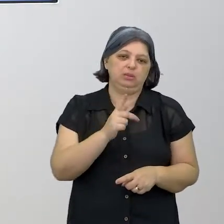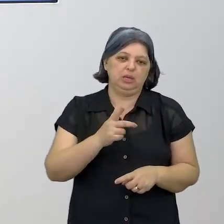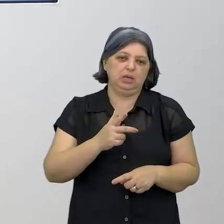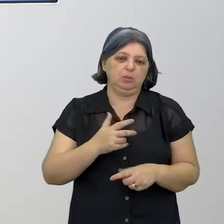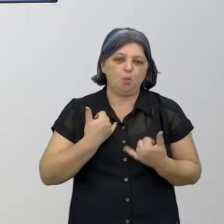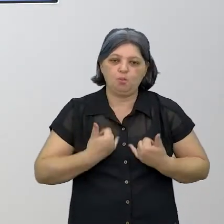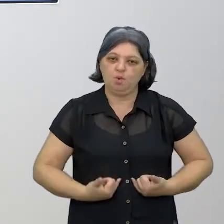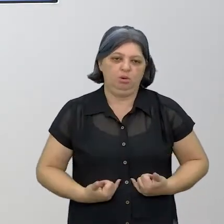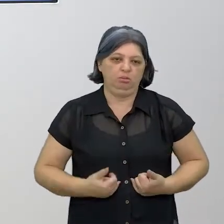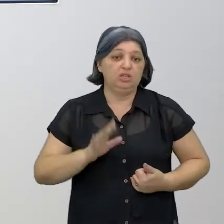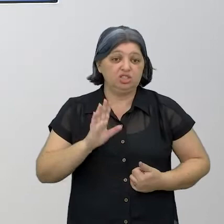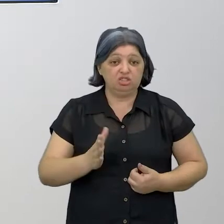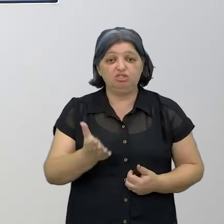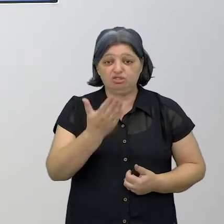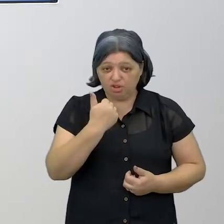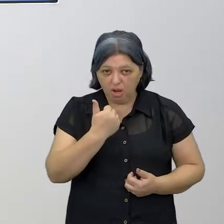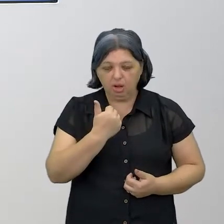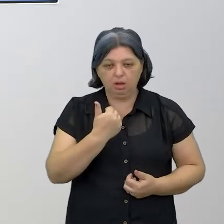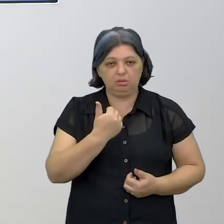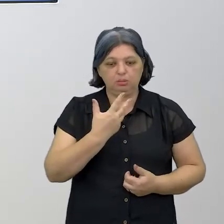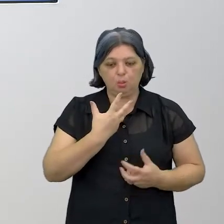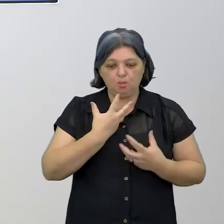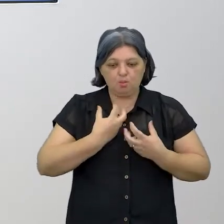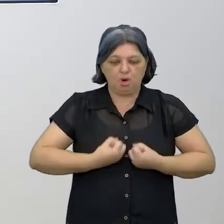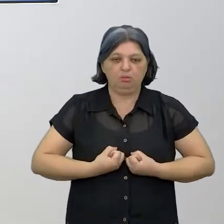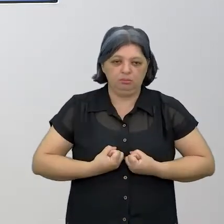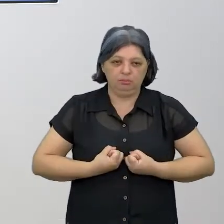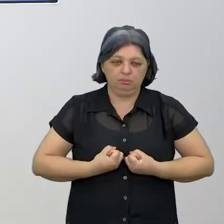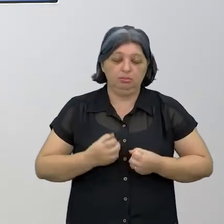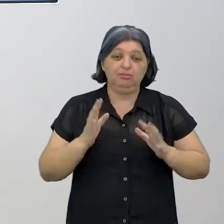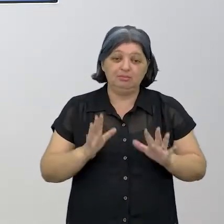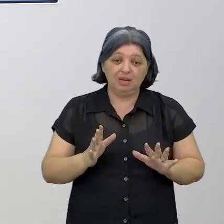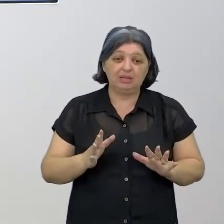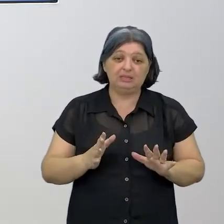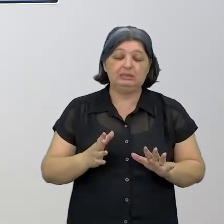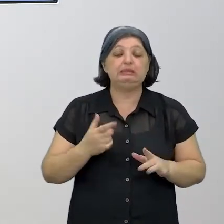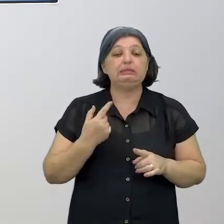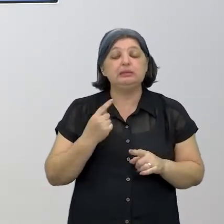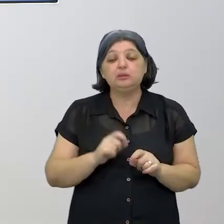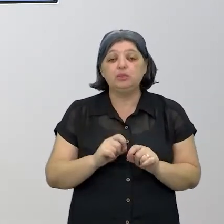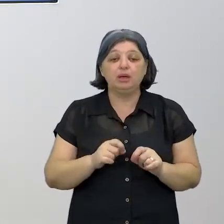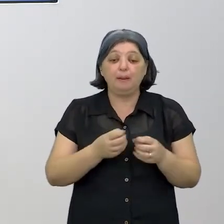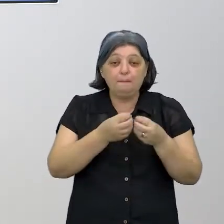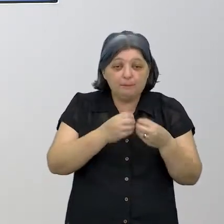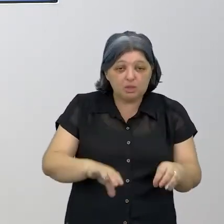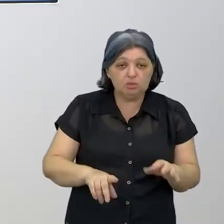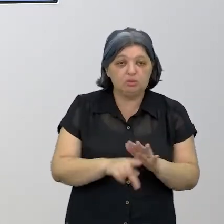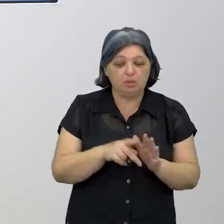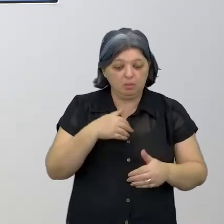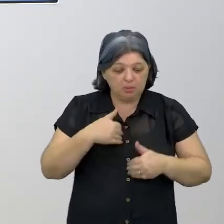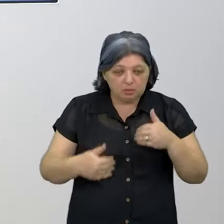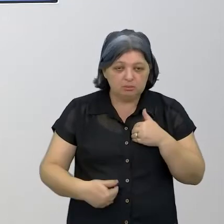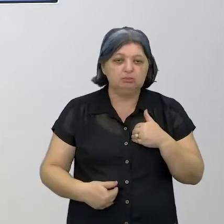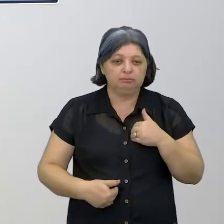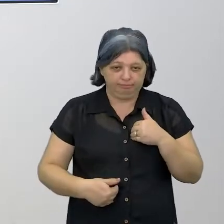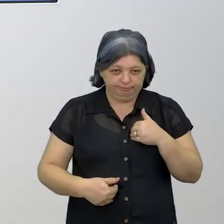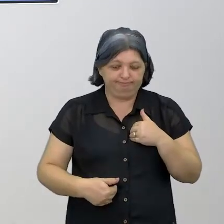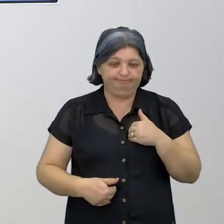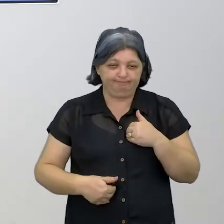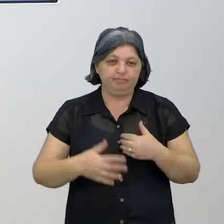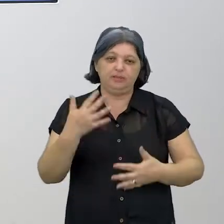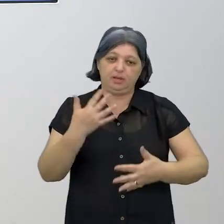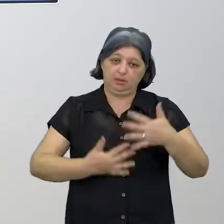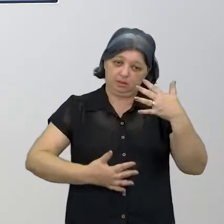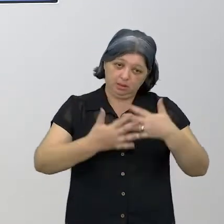já ingeriu essas calorias e elas já foram absorvidas. Só que você está perdendo também nutrientes, você está danificando a sua saúde de alguma